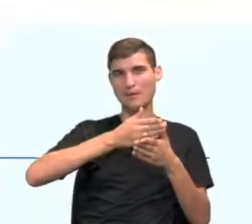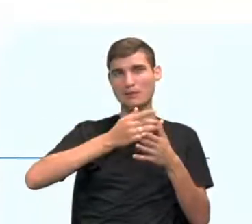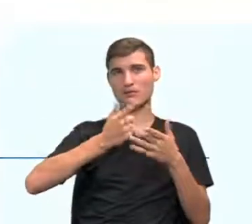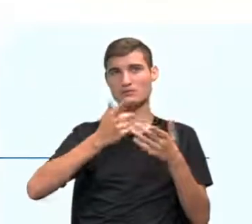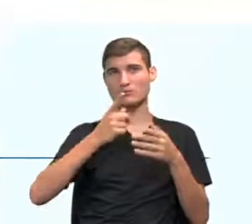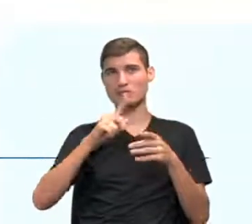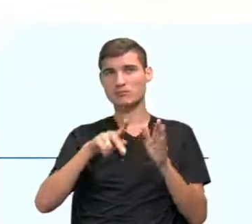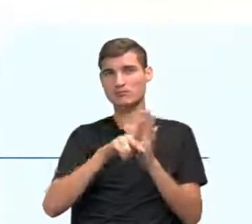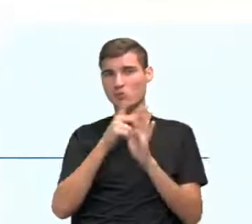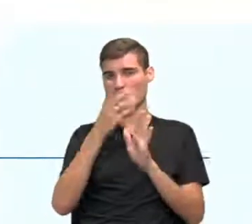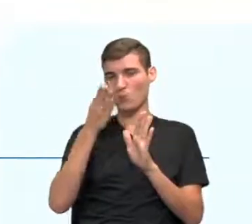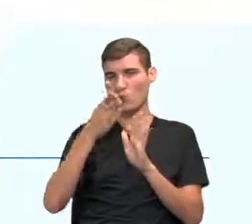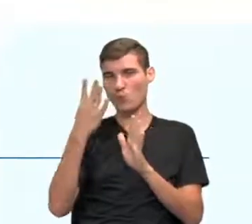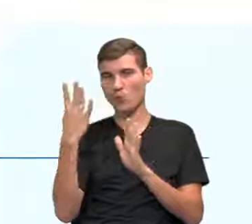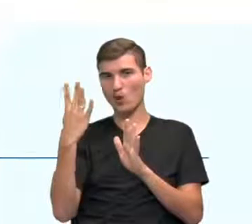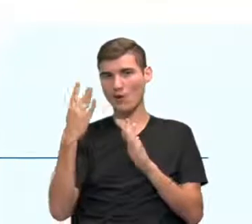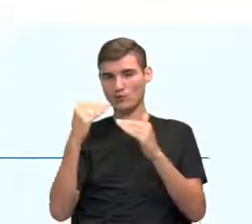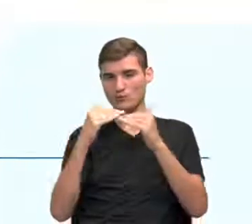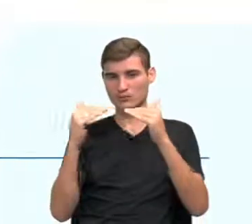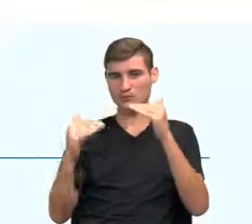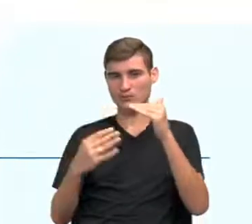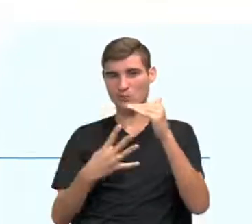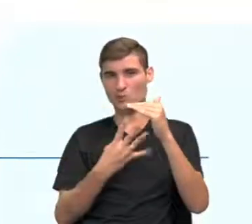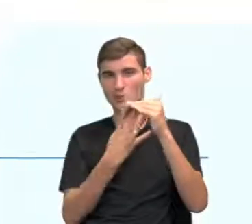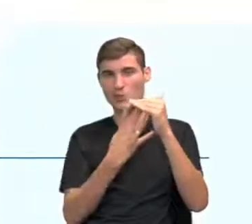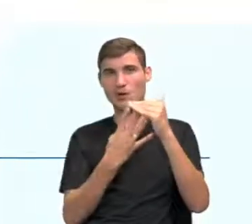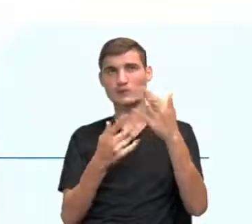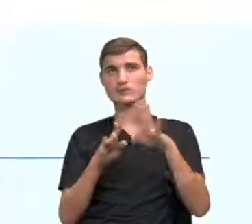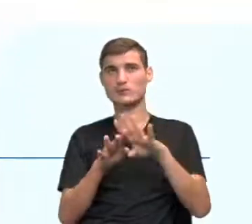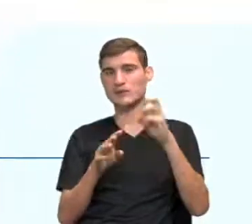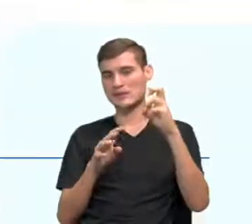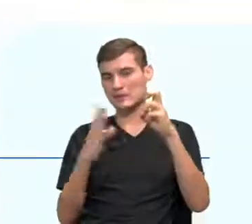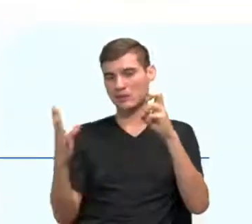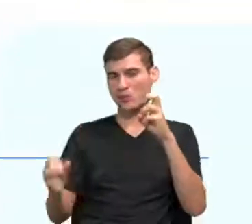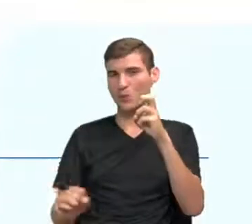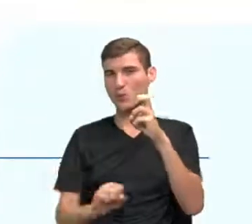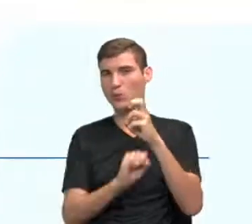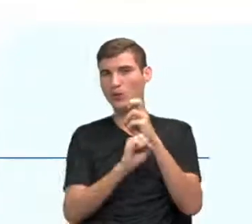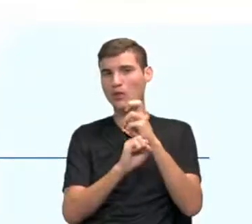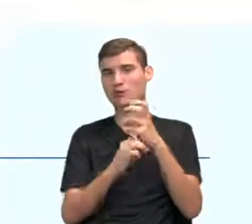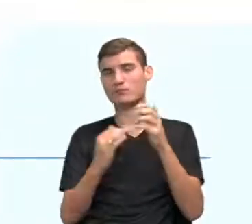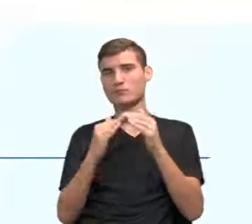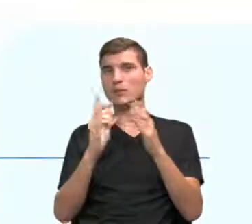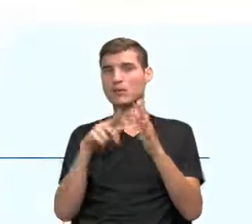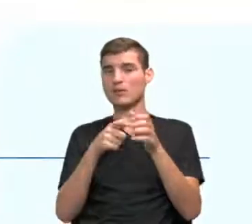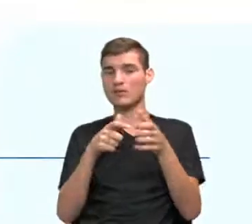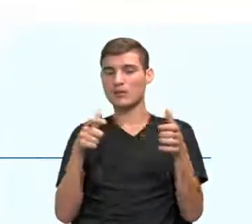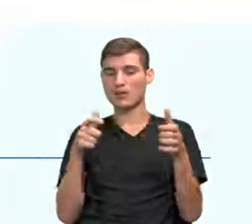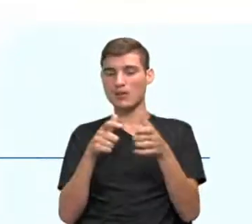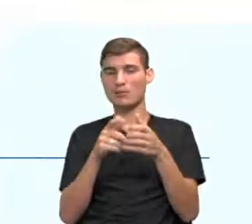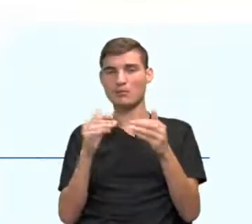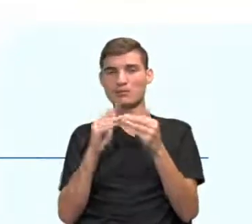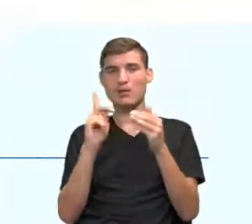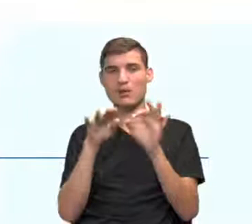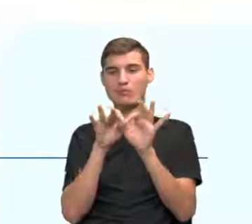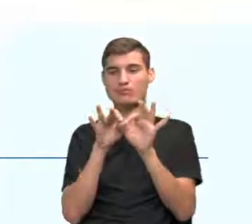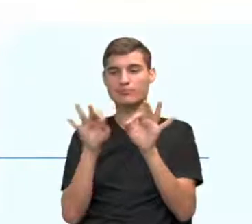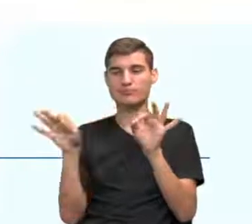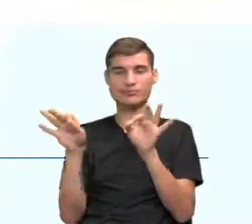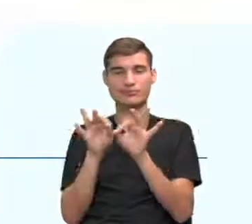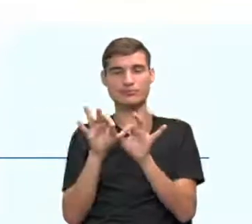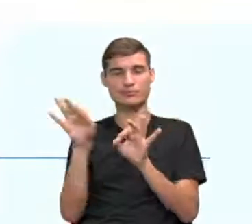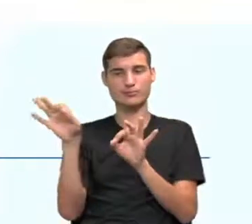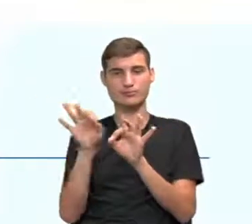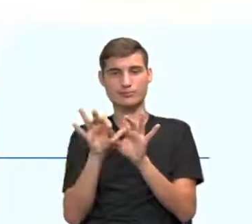lambda, de 5/8 de lambda, ou seja, a minha antena tem que ter um tamanho proporcional ao comprimento de onda.